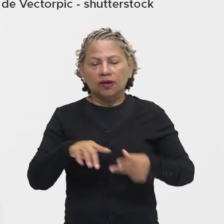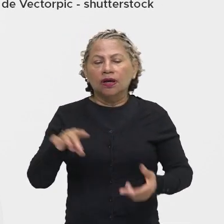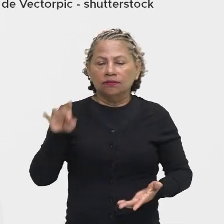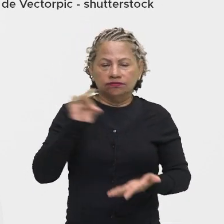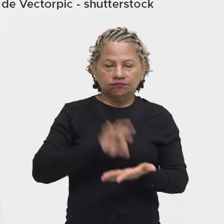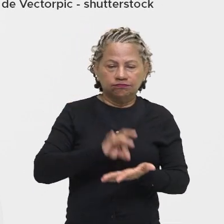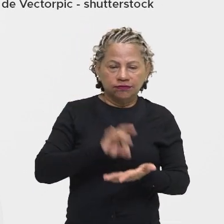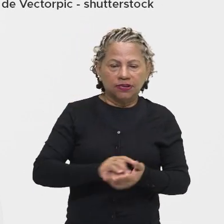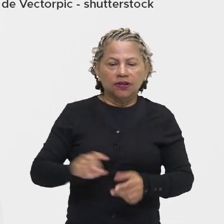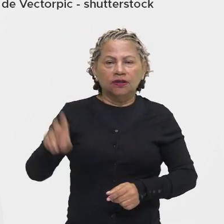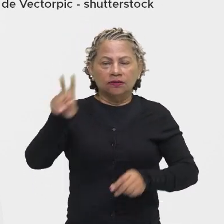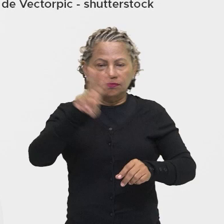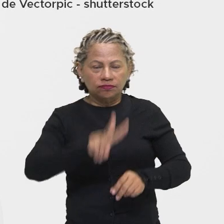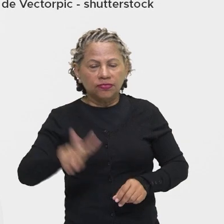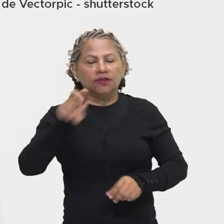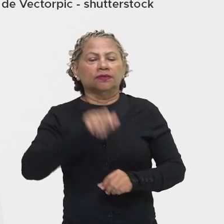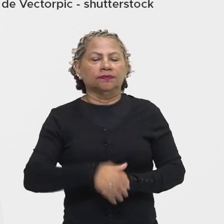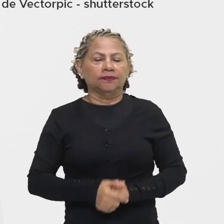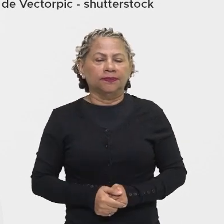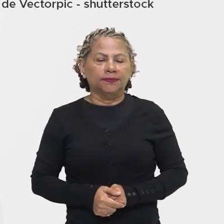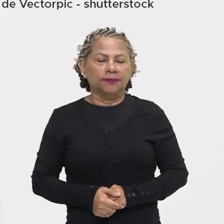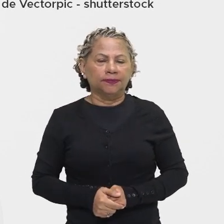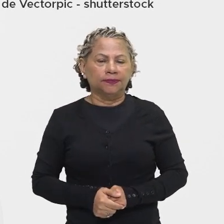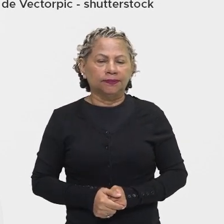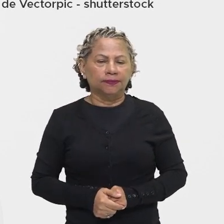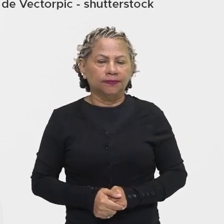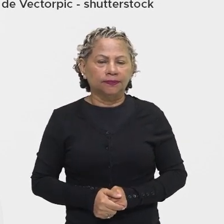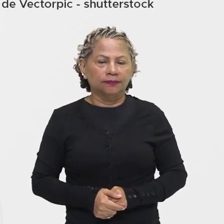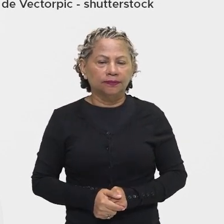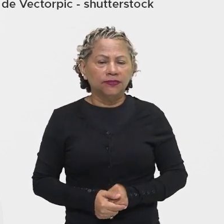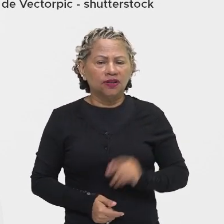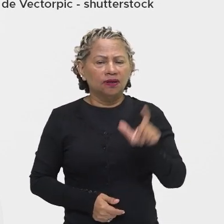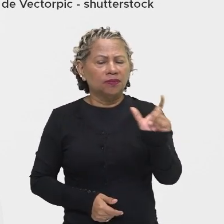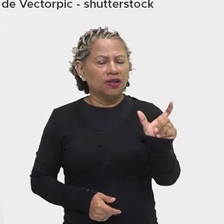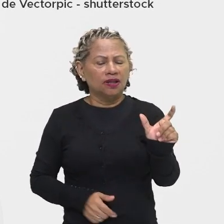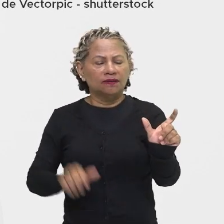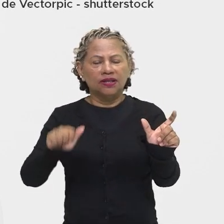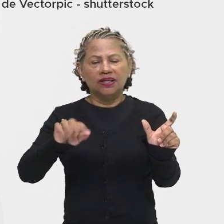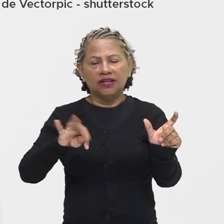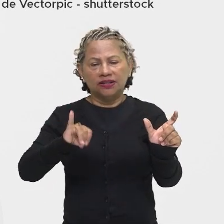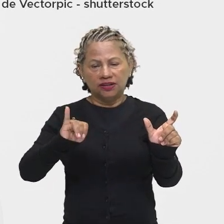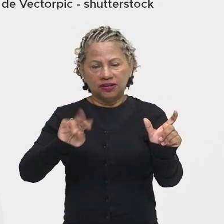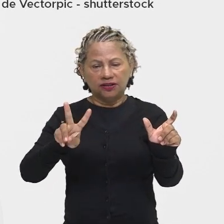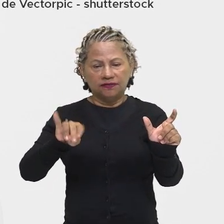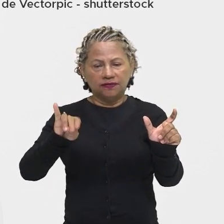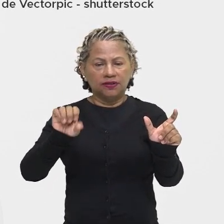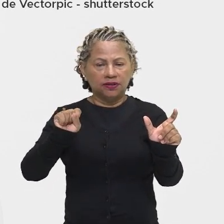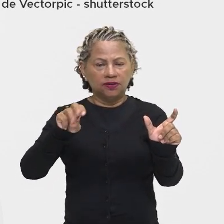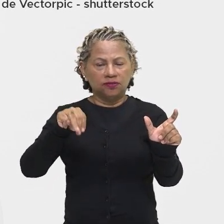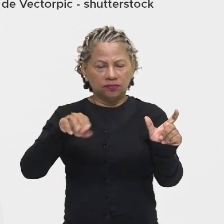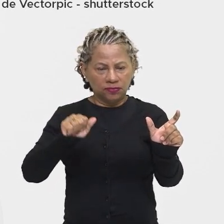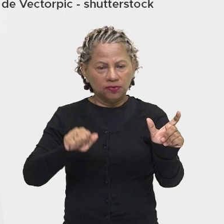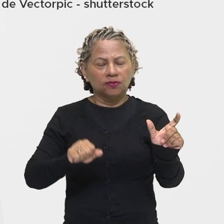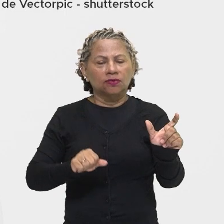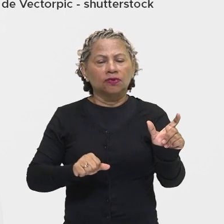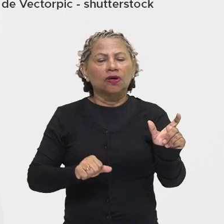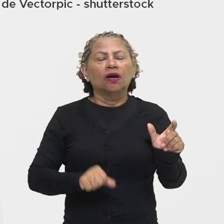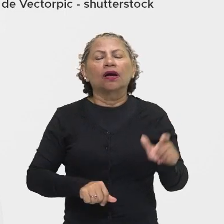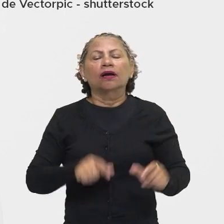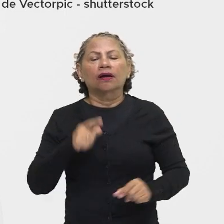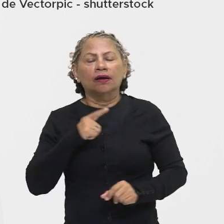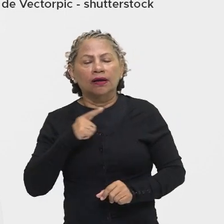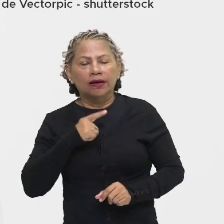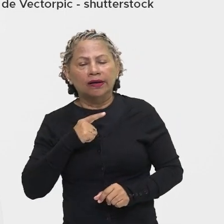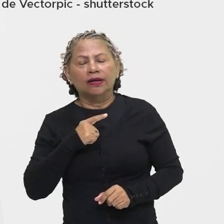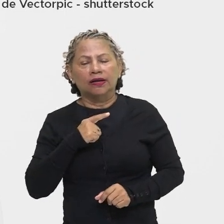ou cyberativismo. A palavra ativismo muitas vezes é interpretada de